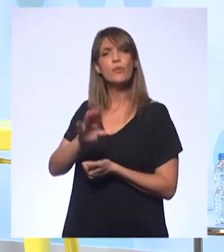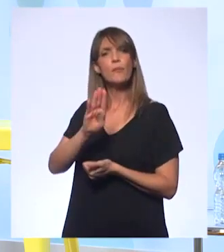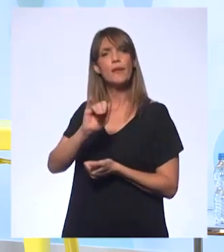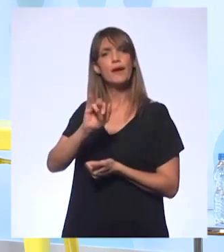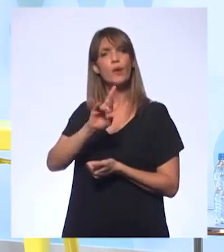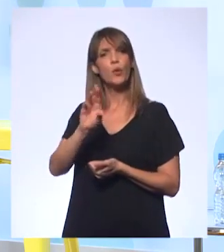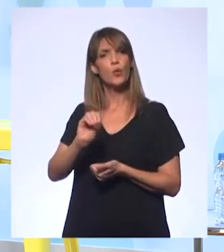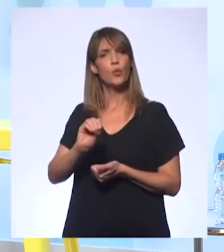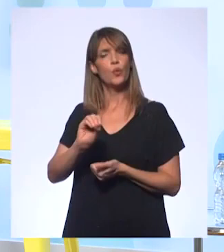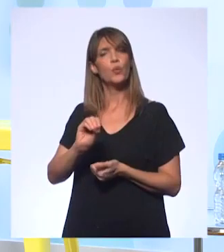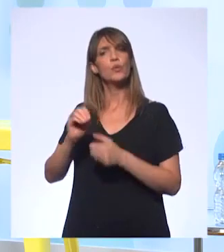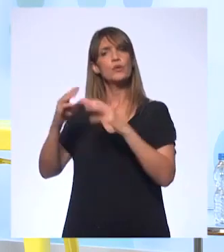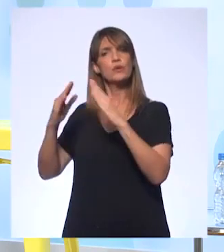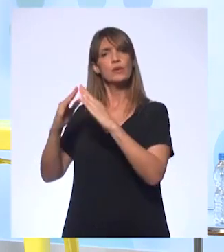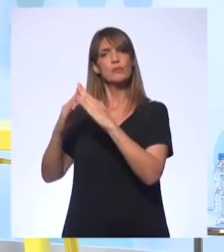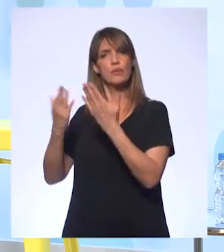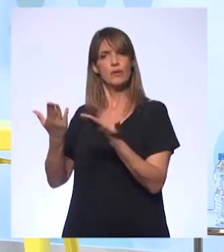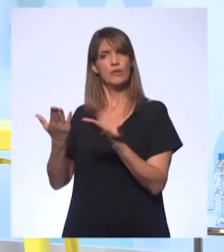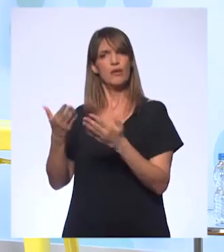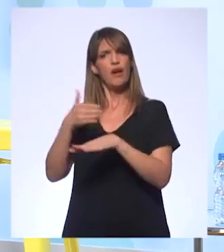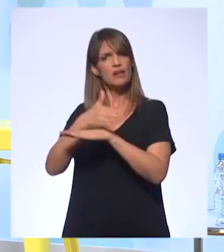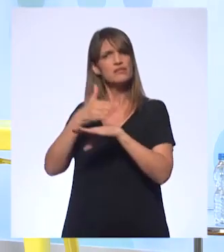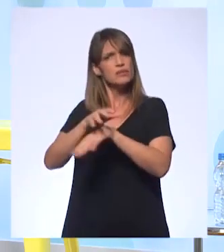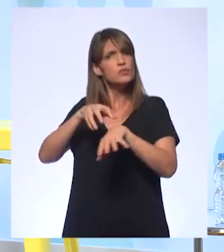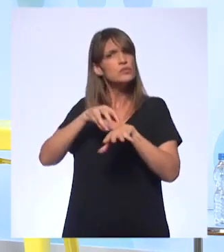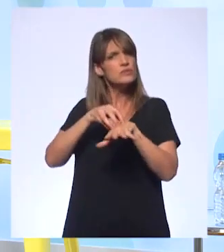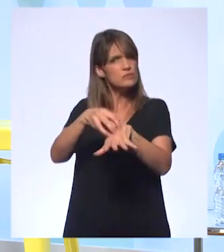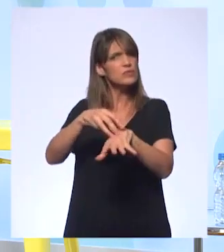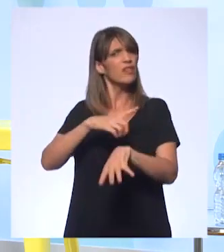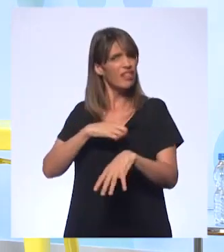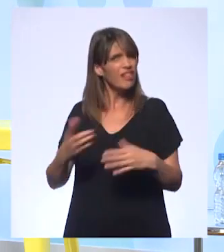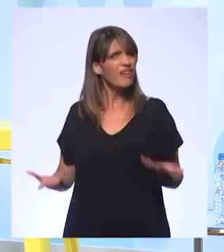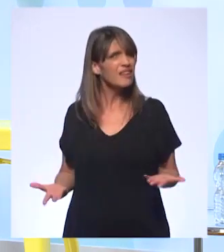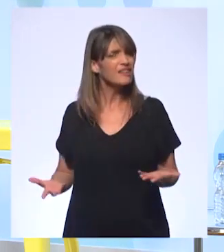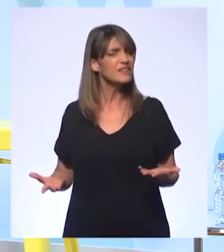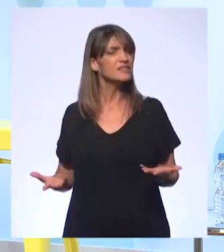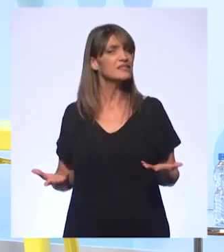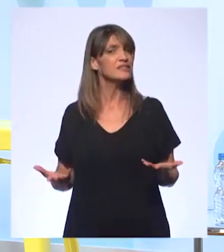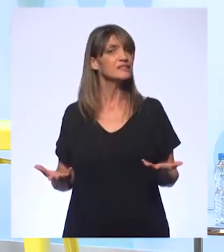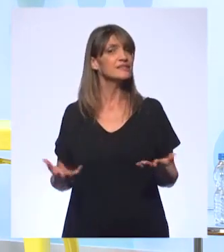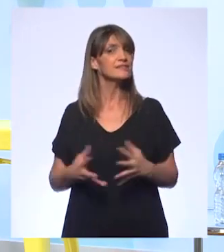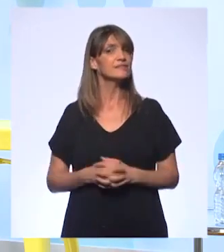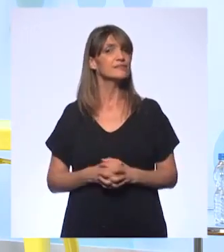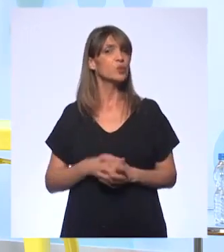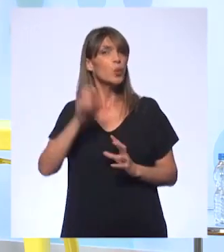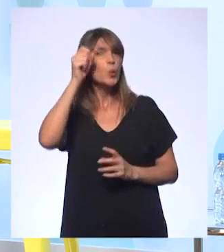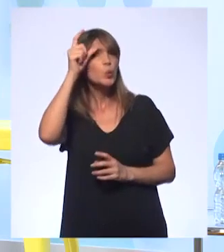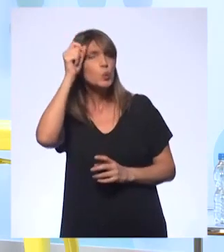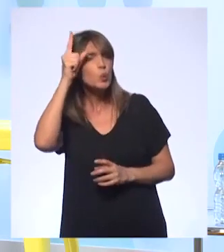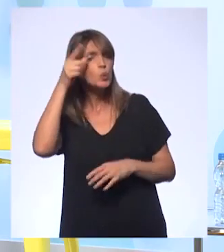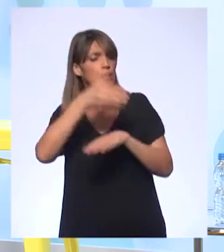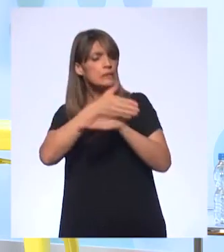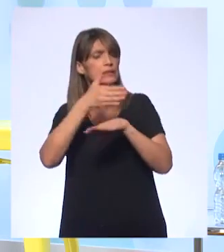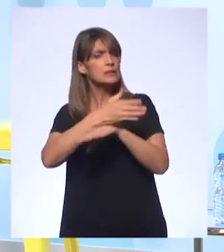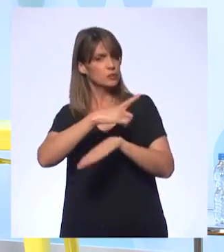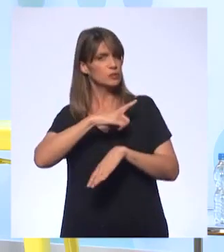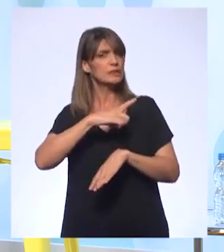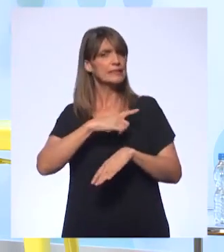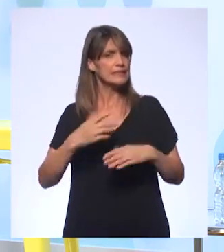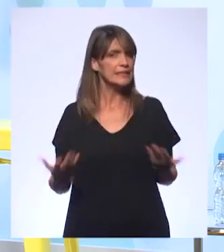Nós temos aí acesso ao transporte? Vocês possuem aparato cultural? Né, estão